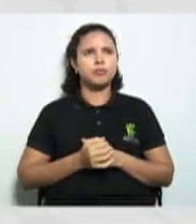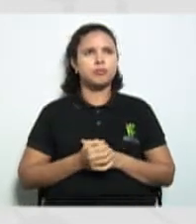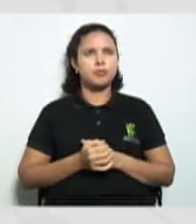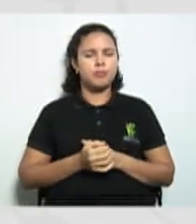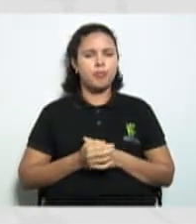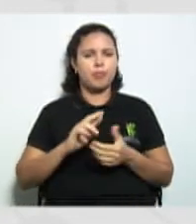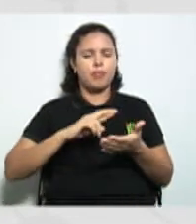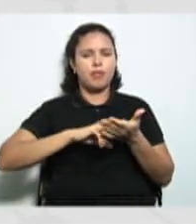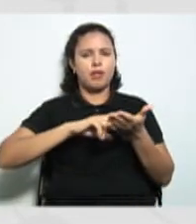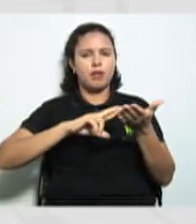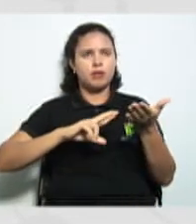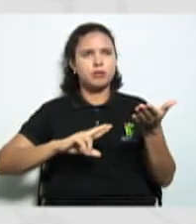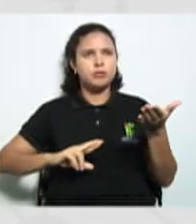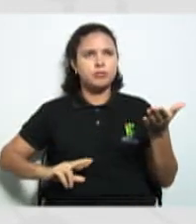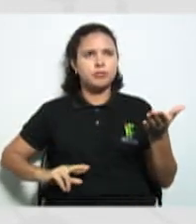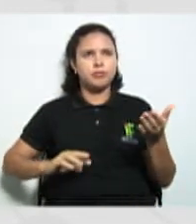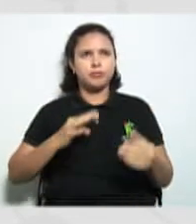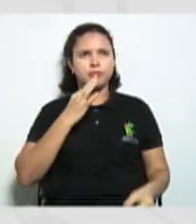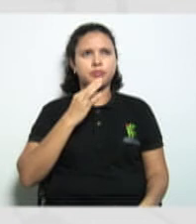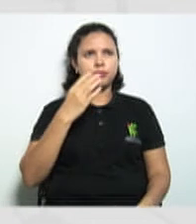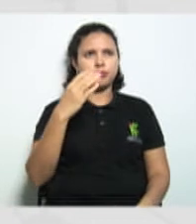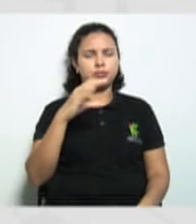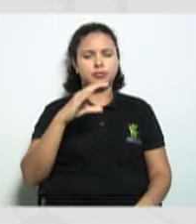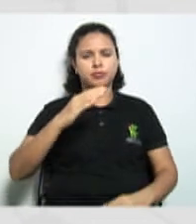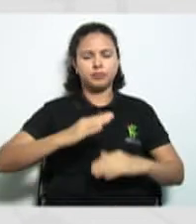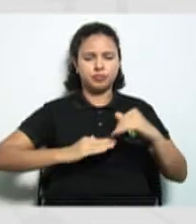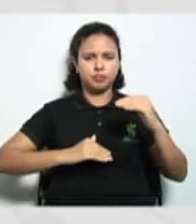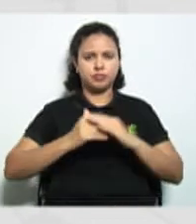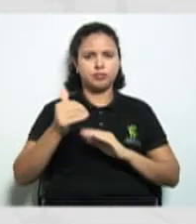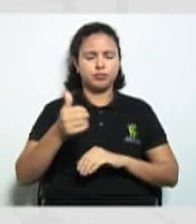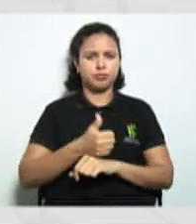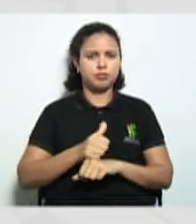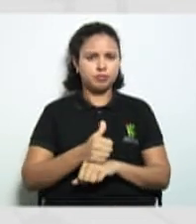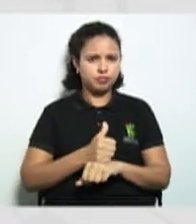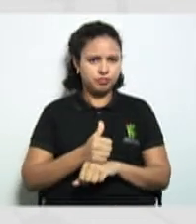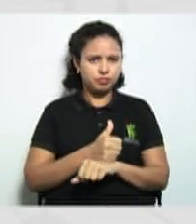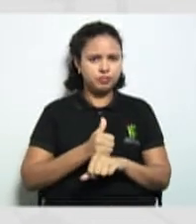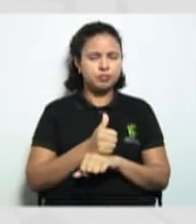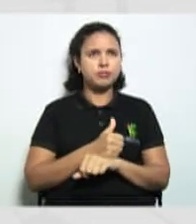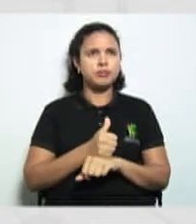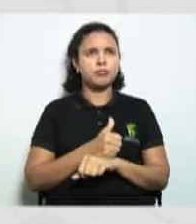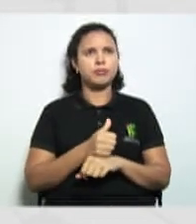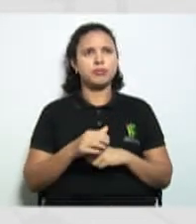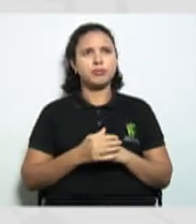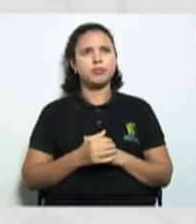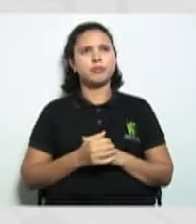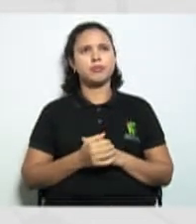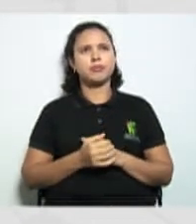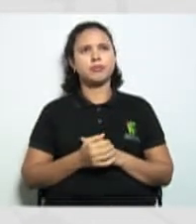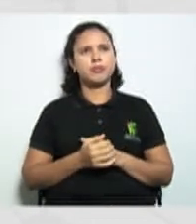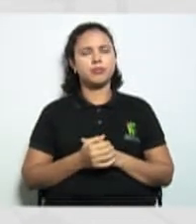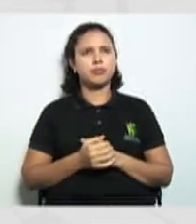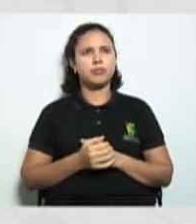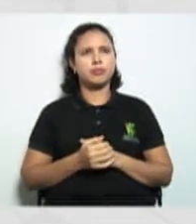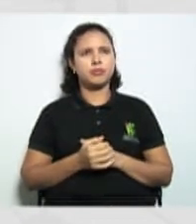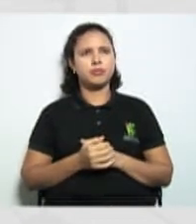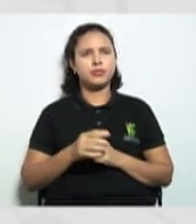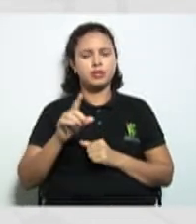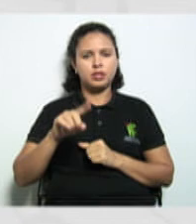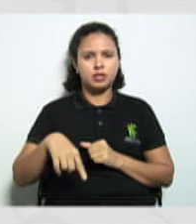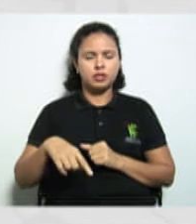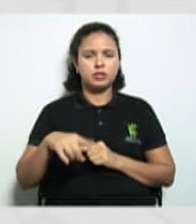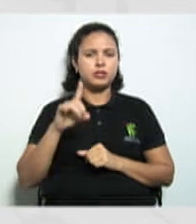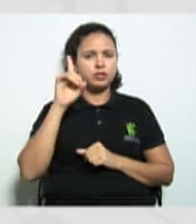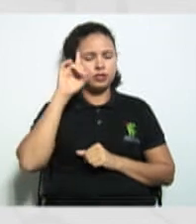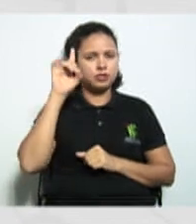o relatório, conhecimento científico e prática profissional. Faltou a data aqui, né, professora? Dia 9 de